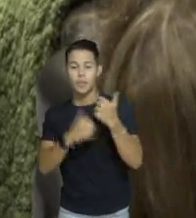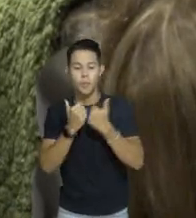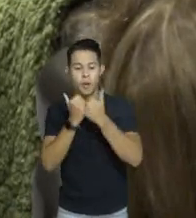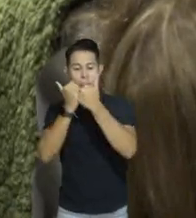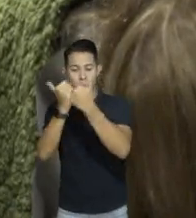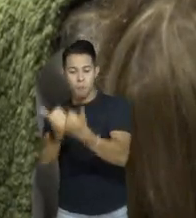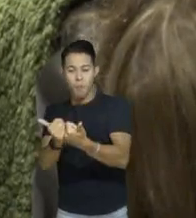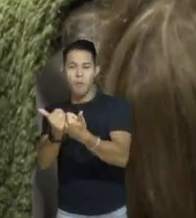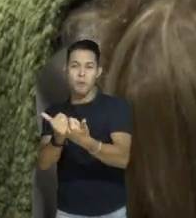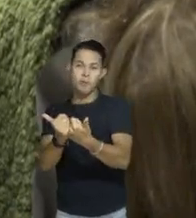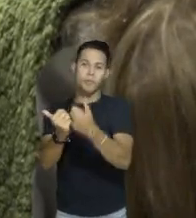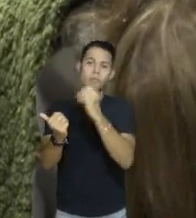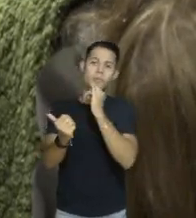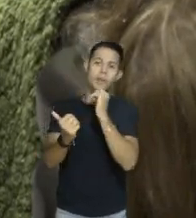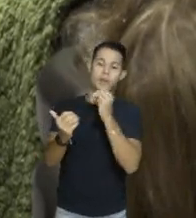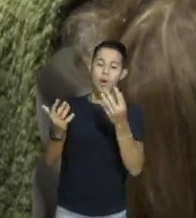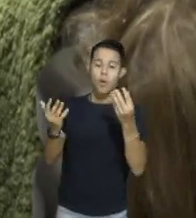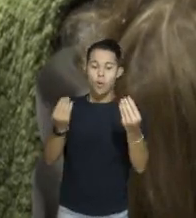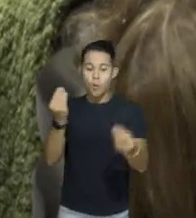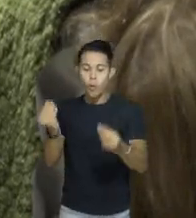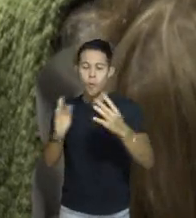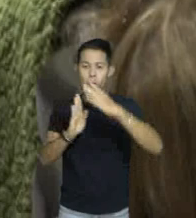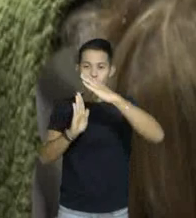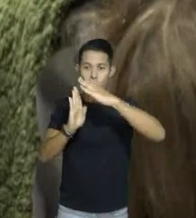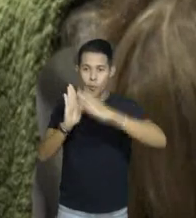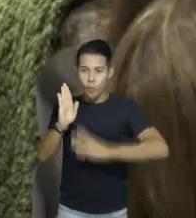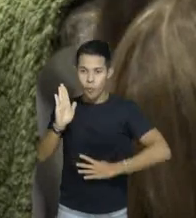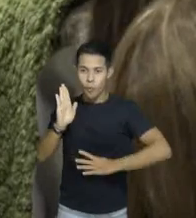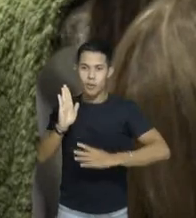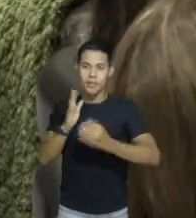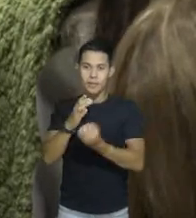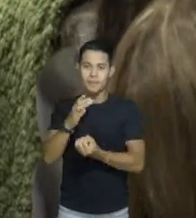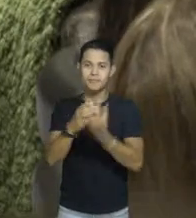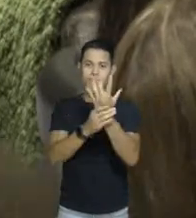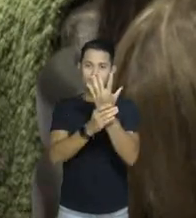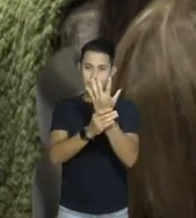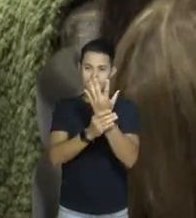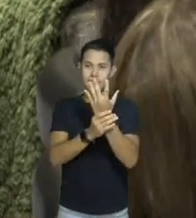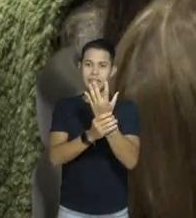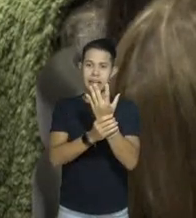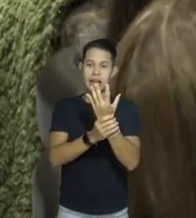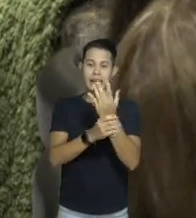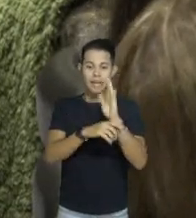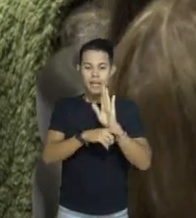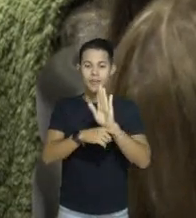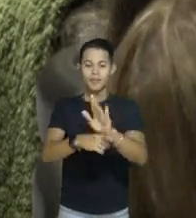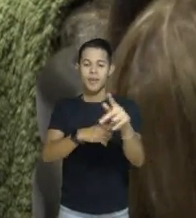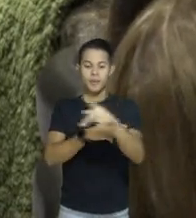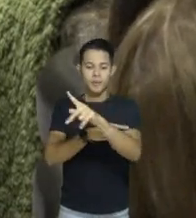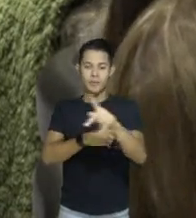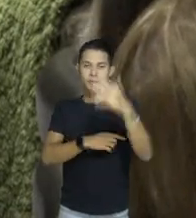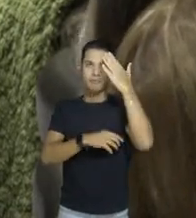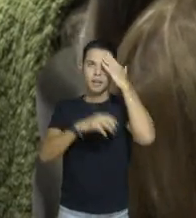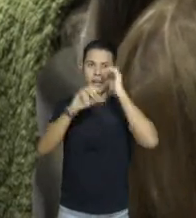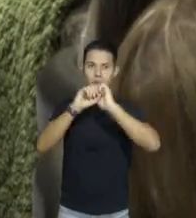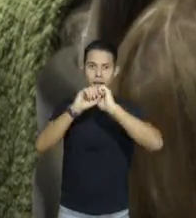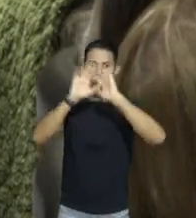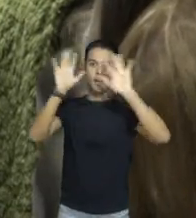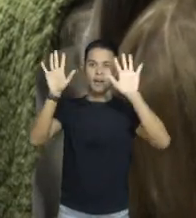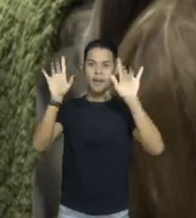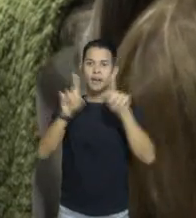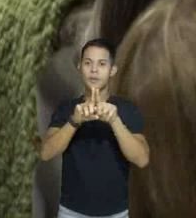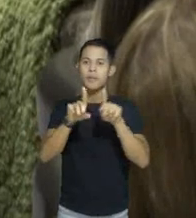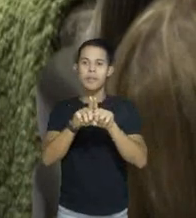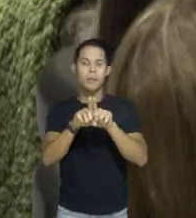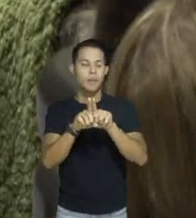de como elaborar esse roteiro para que auxilie o fono também, né, para ficar algo mais claro para o professor e mais claro também para